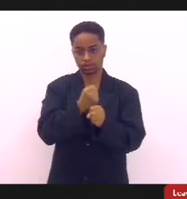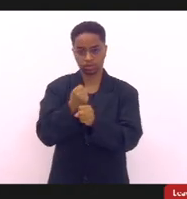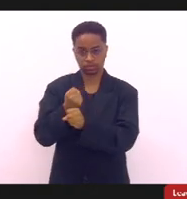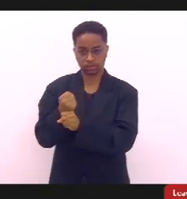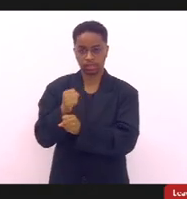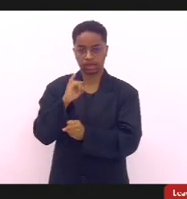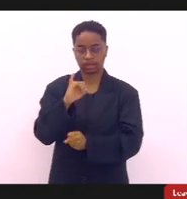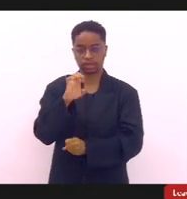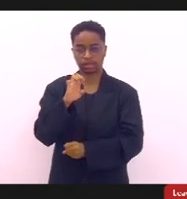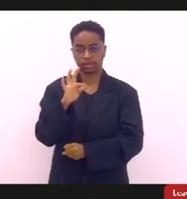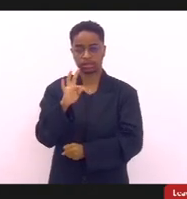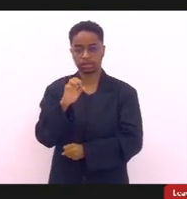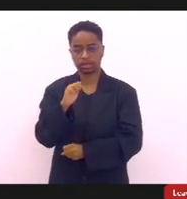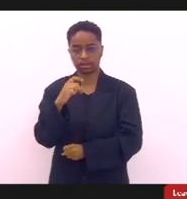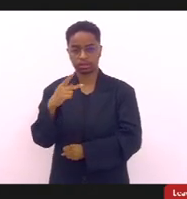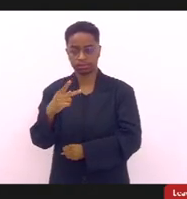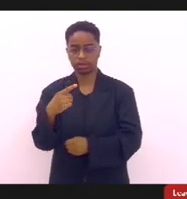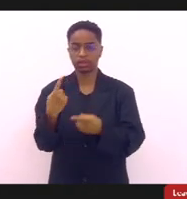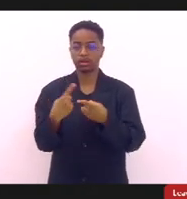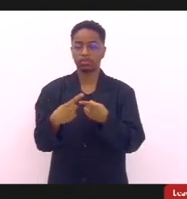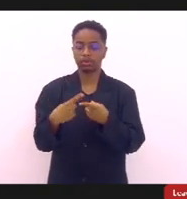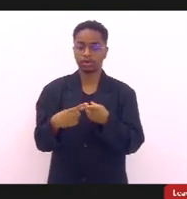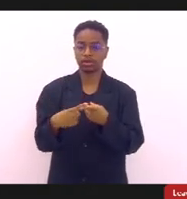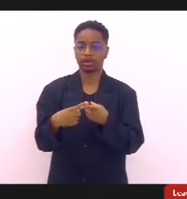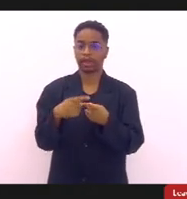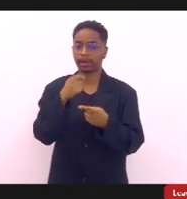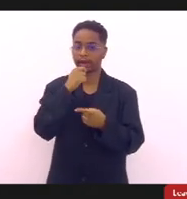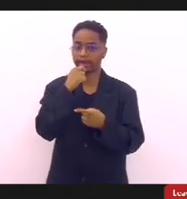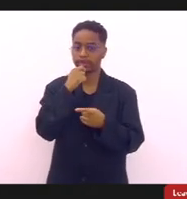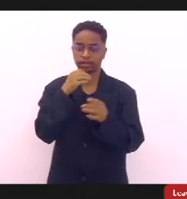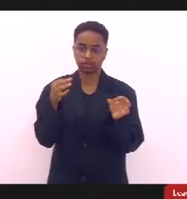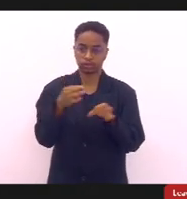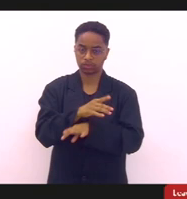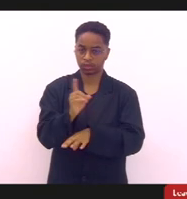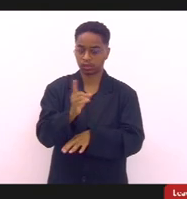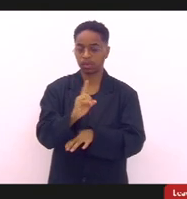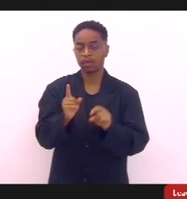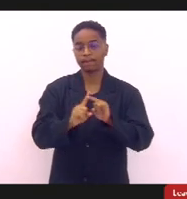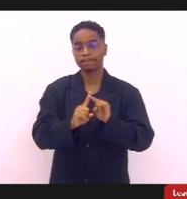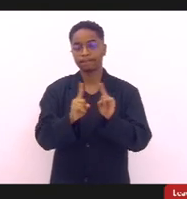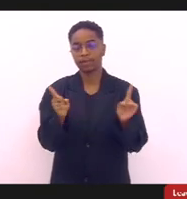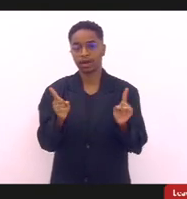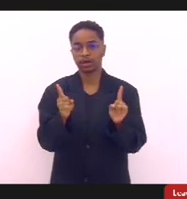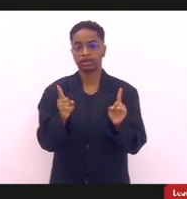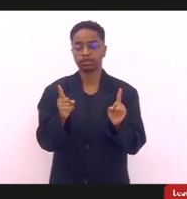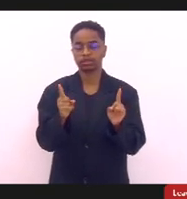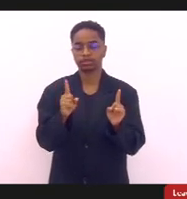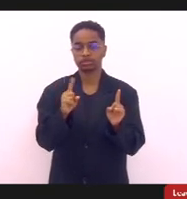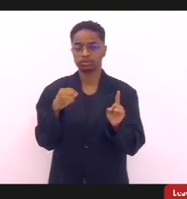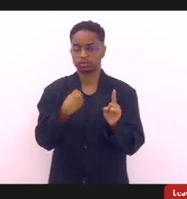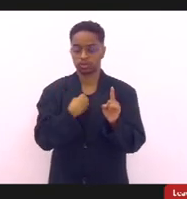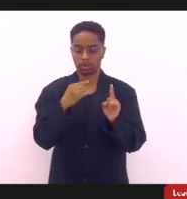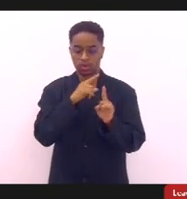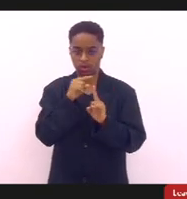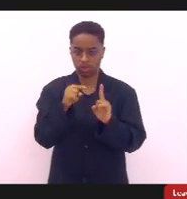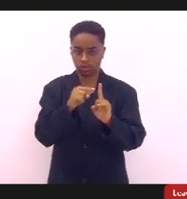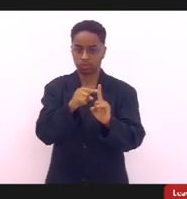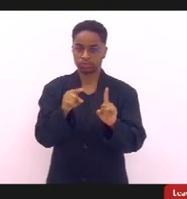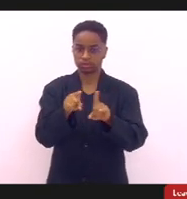adaptação do IETAP, que é uma etapa ainda inconclusiva, mas que está no radar da